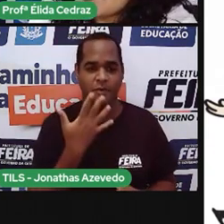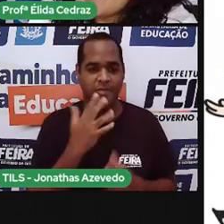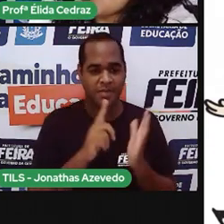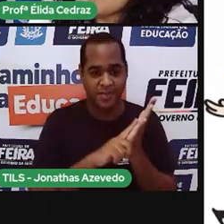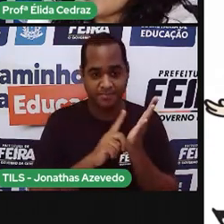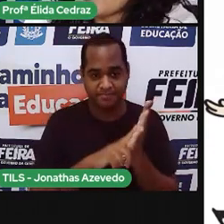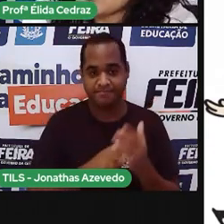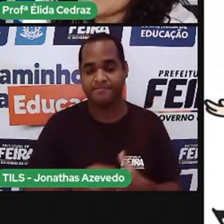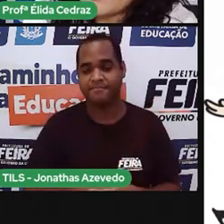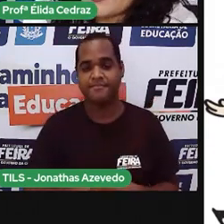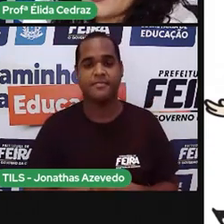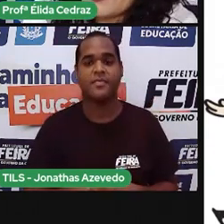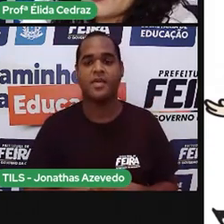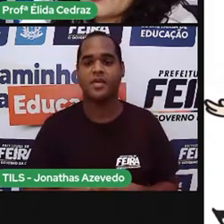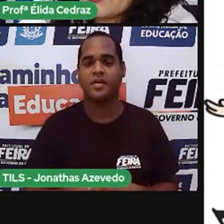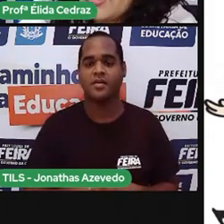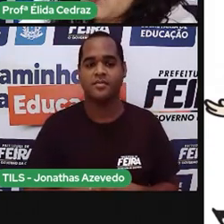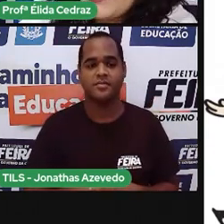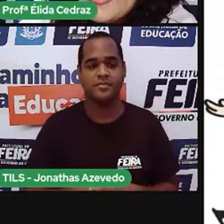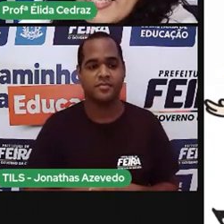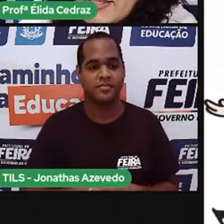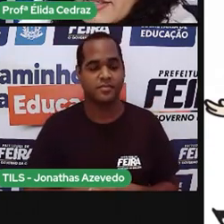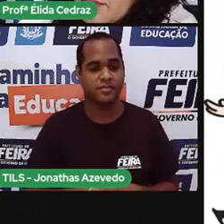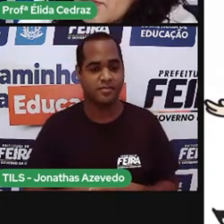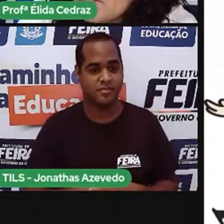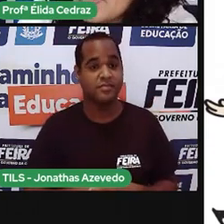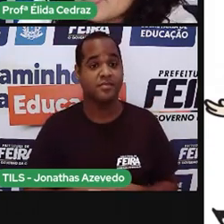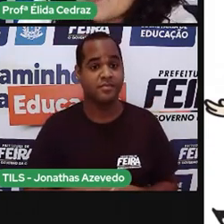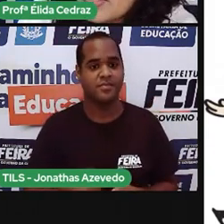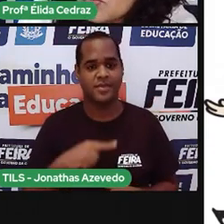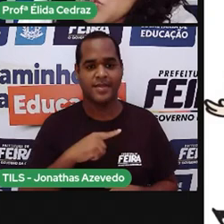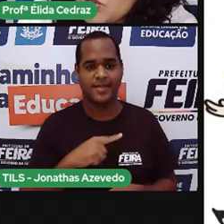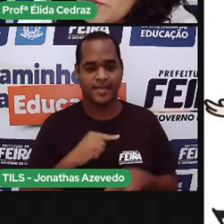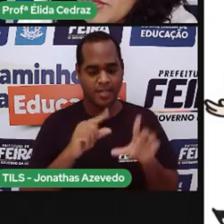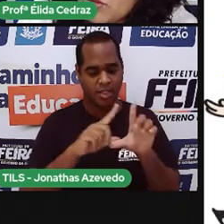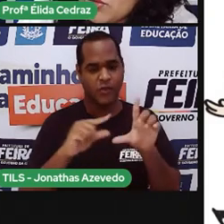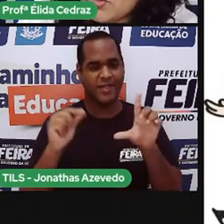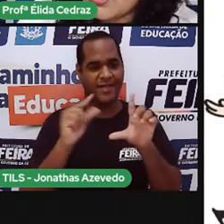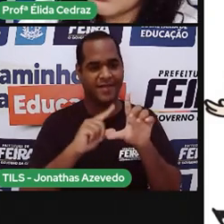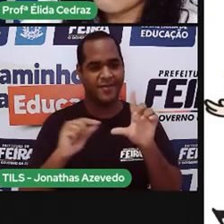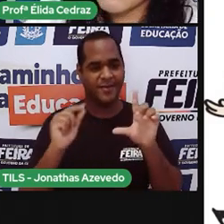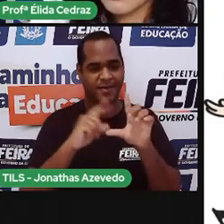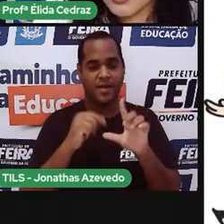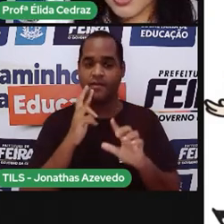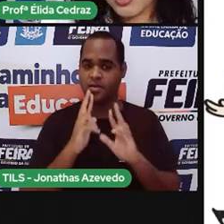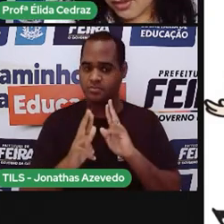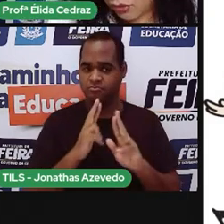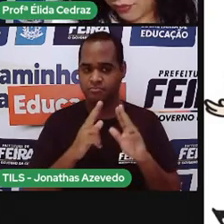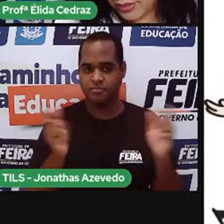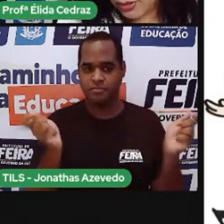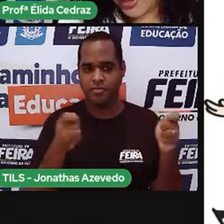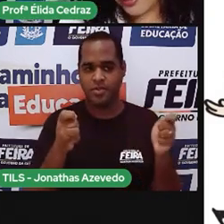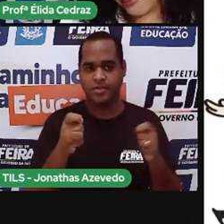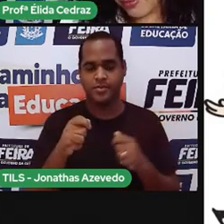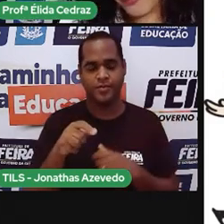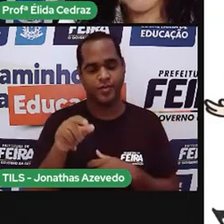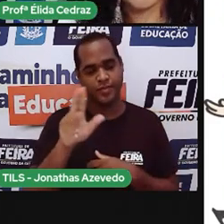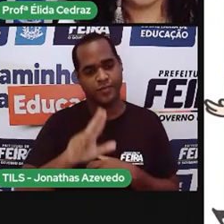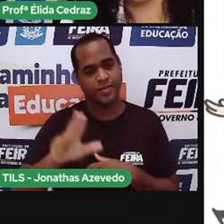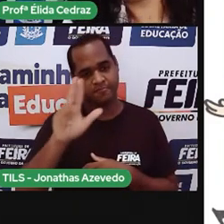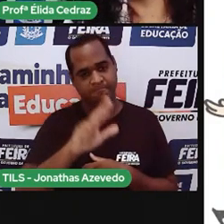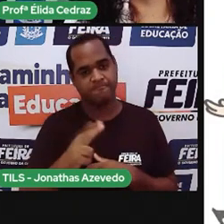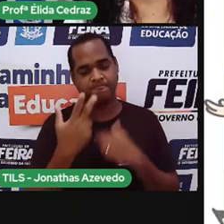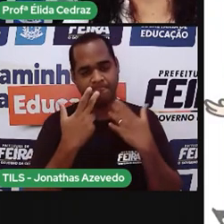Vocês vão ter uma atividade que vai estar lá o link para vocês verem o instrumento que vocês querem confeccionar, tá